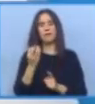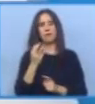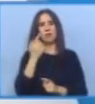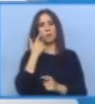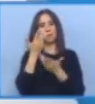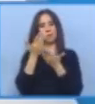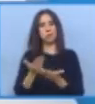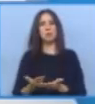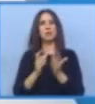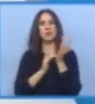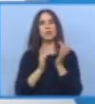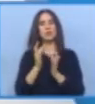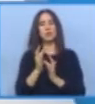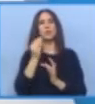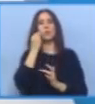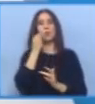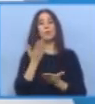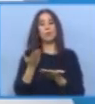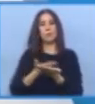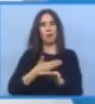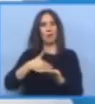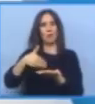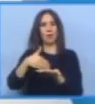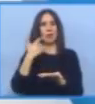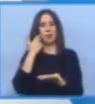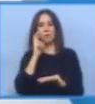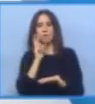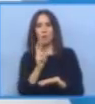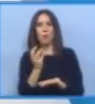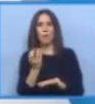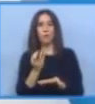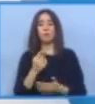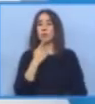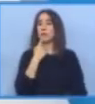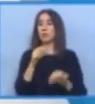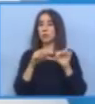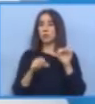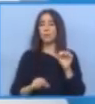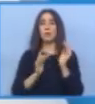reconhecido Jesus ao partir do pão. Enquanto